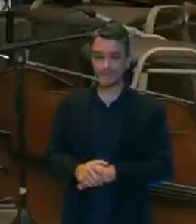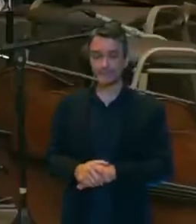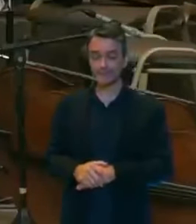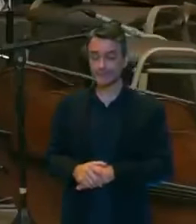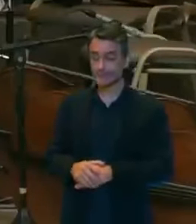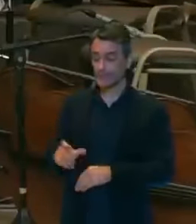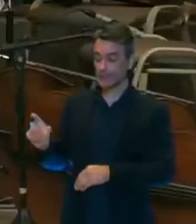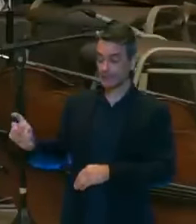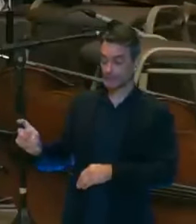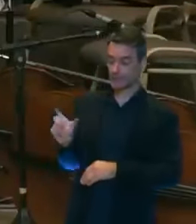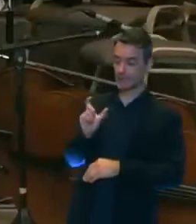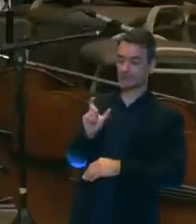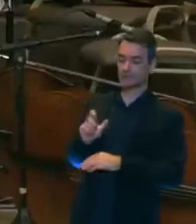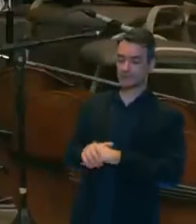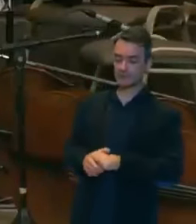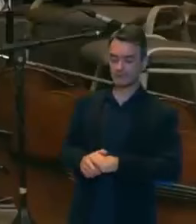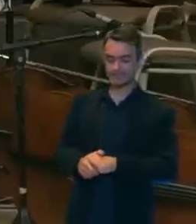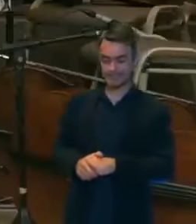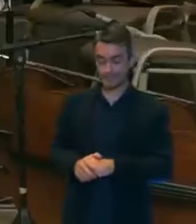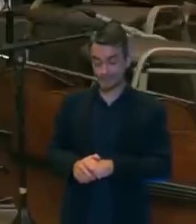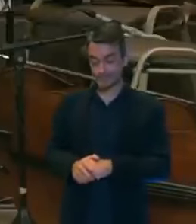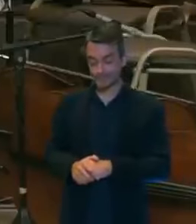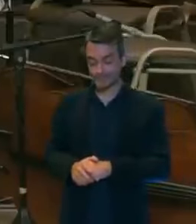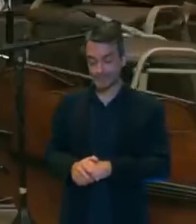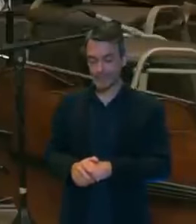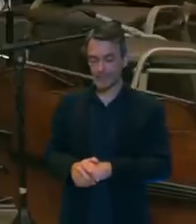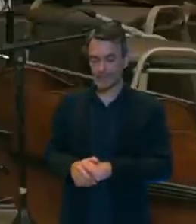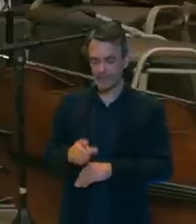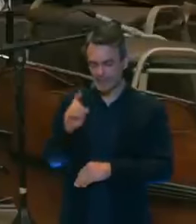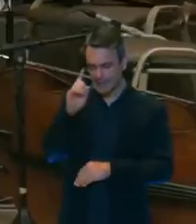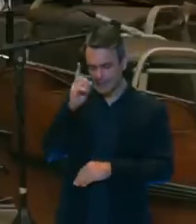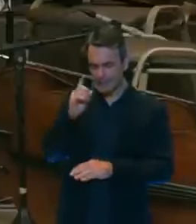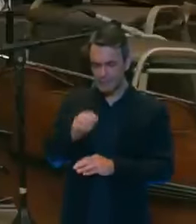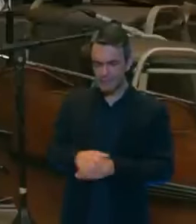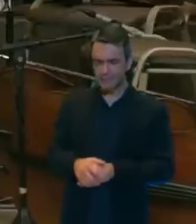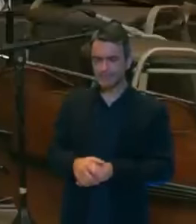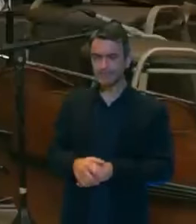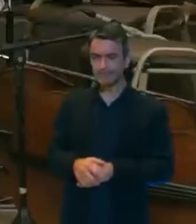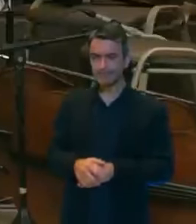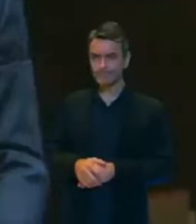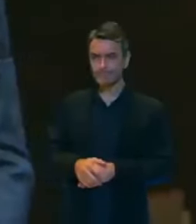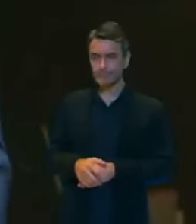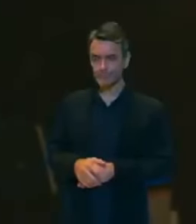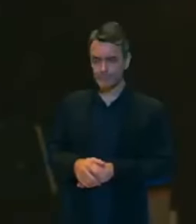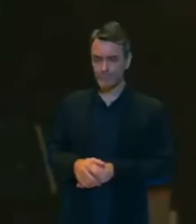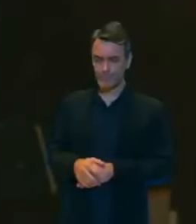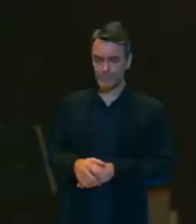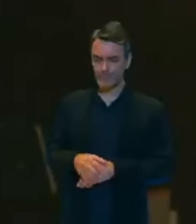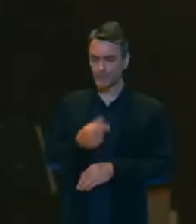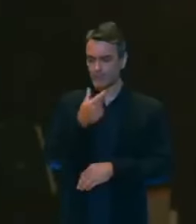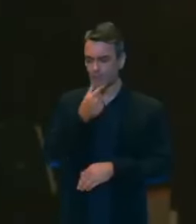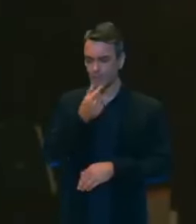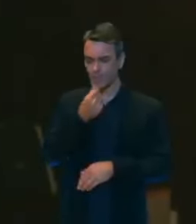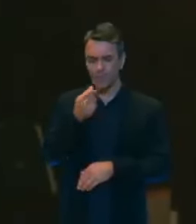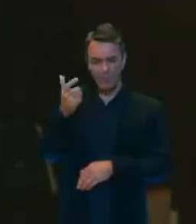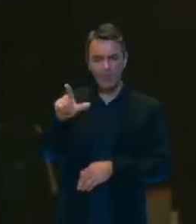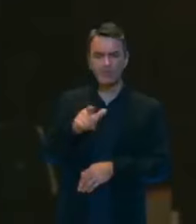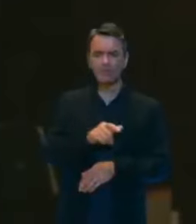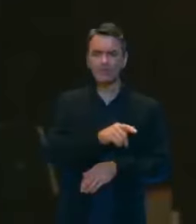tinha nos ferido e eu estava ali. Naquele dia, um irmão da igreja, sem saber de